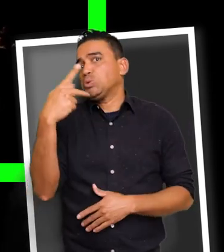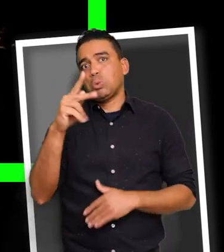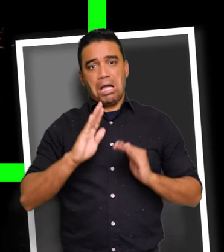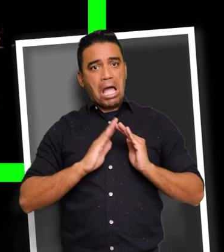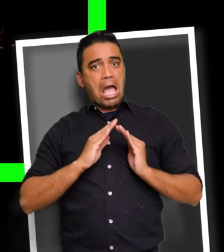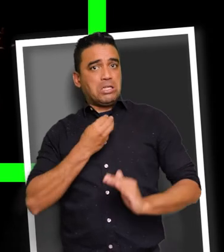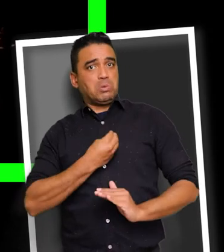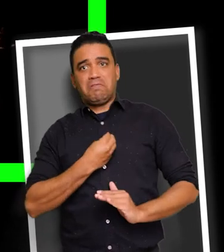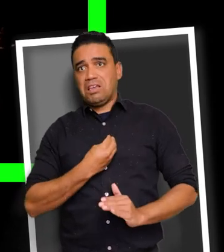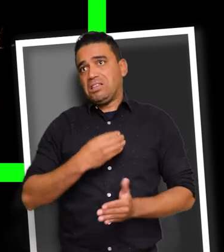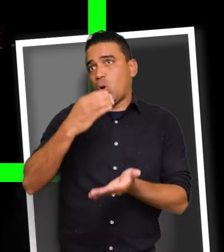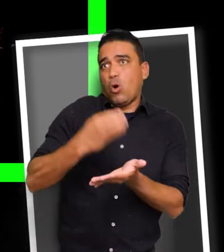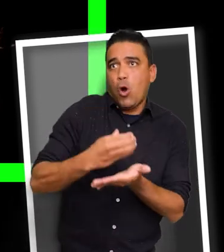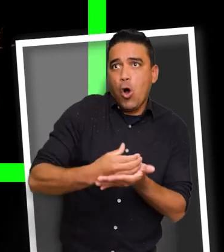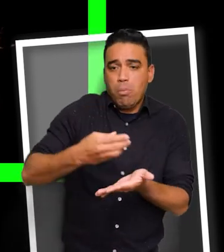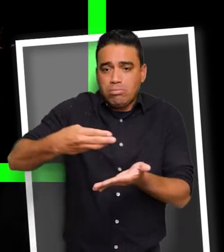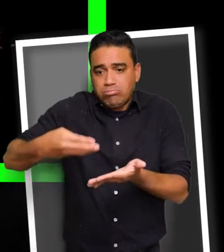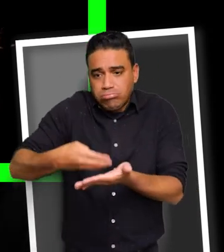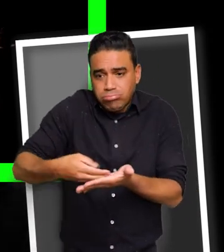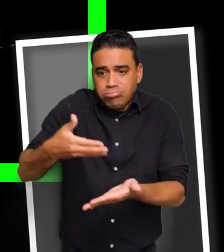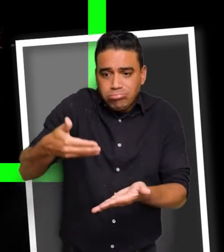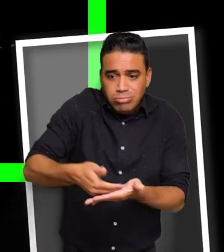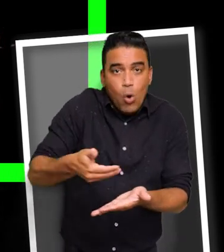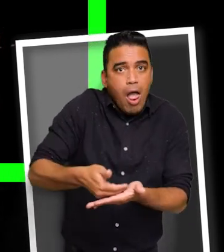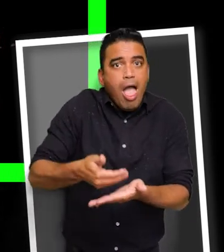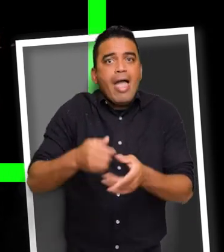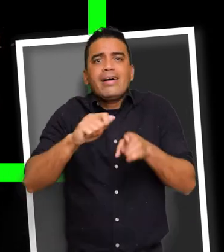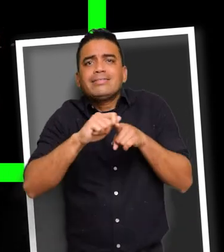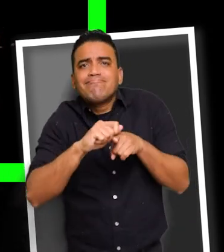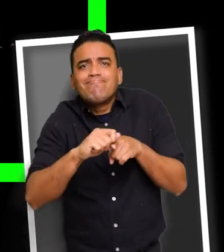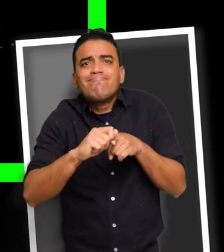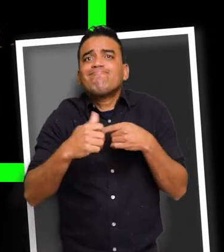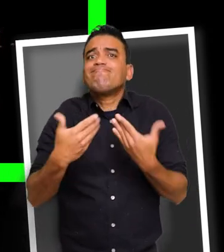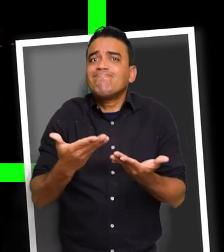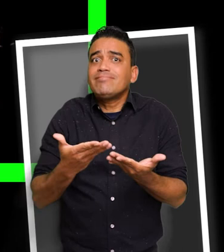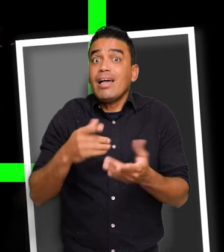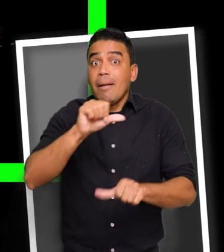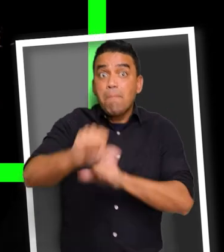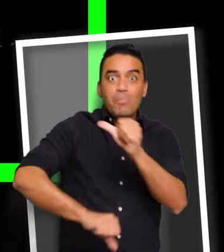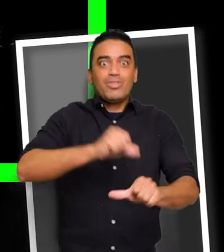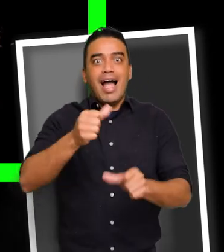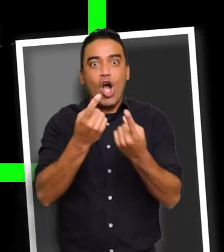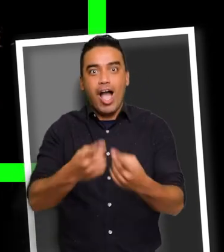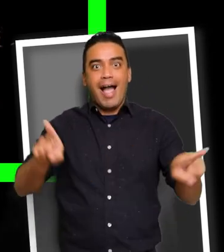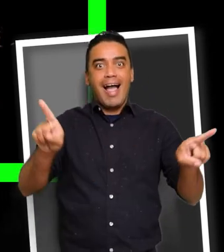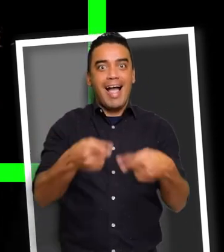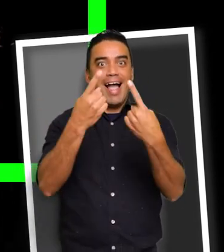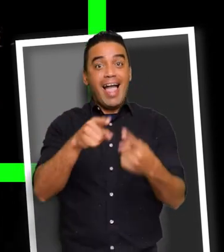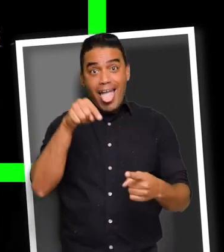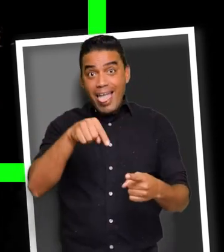cotidiano, copo, talheres, enfim, sapato, e transformar